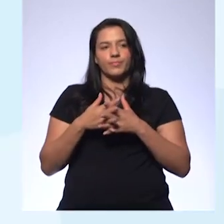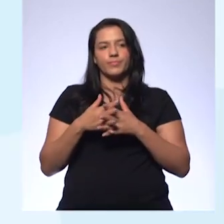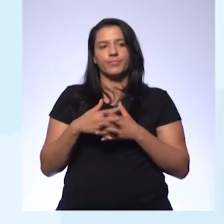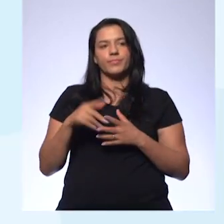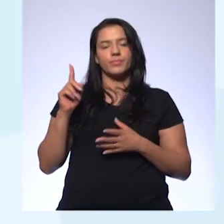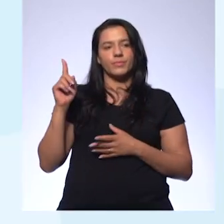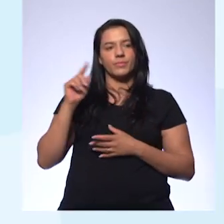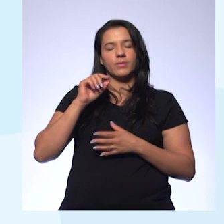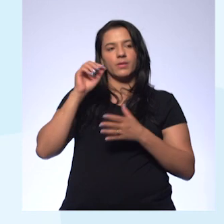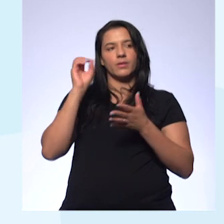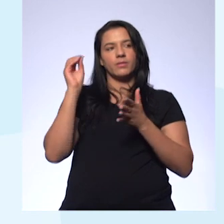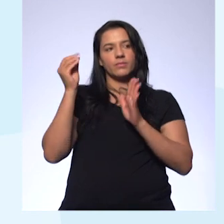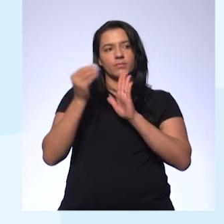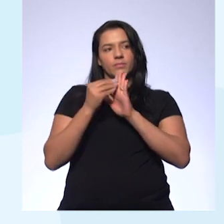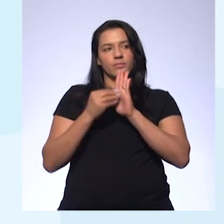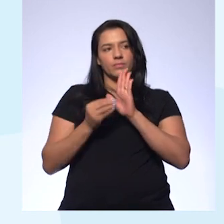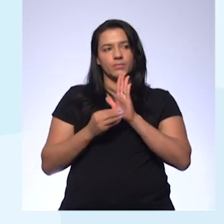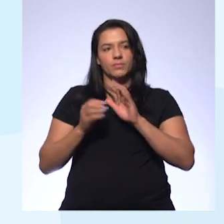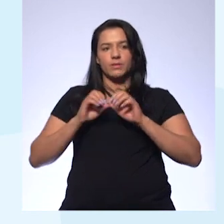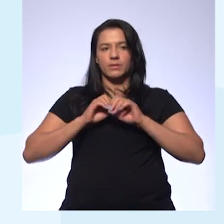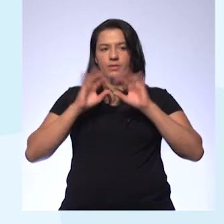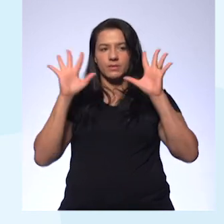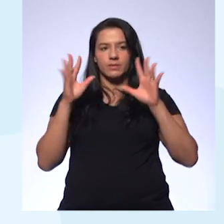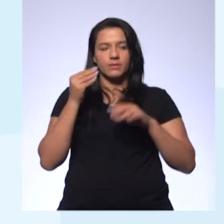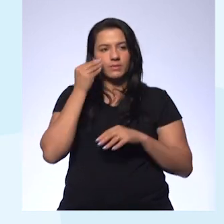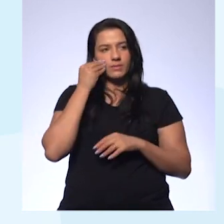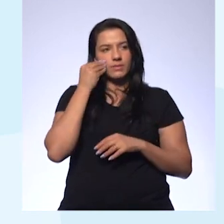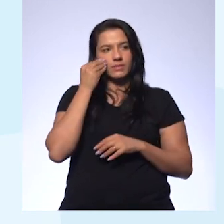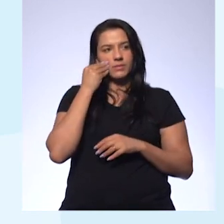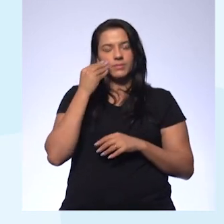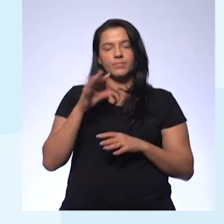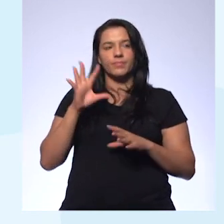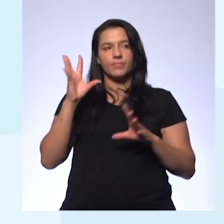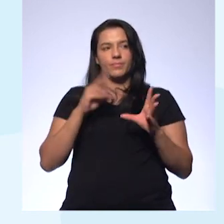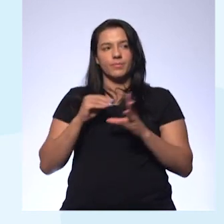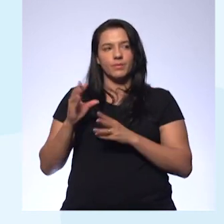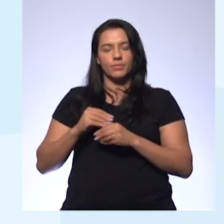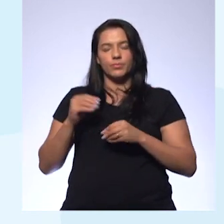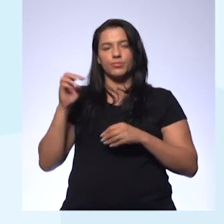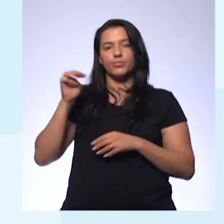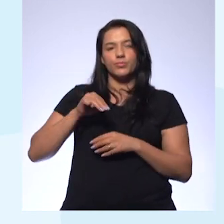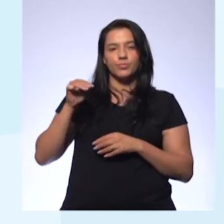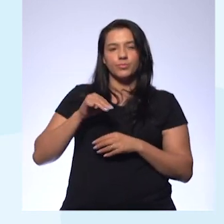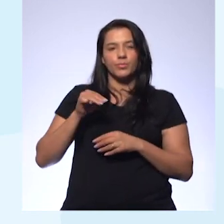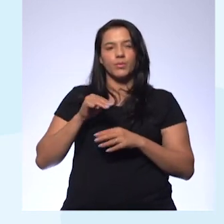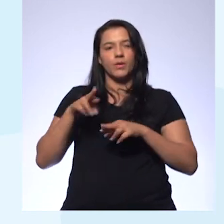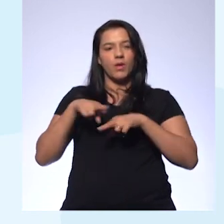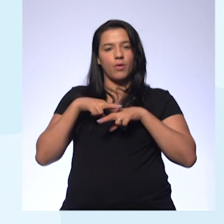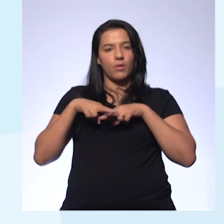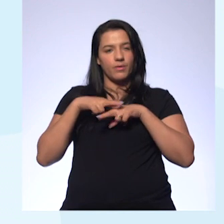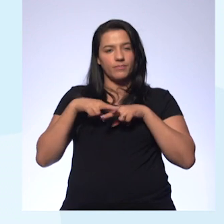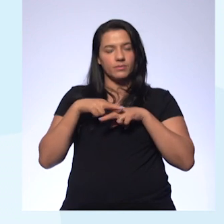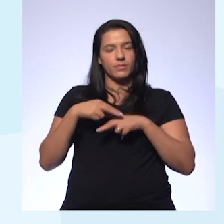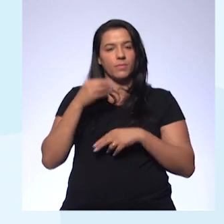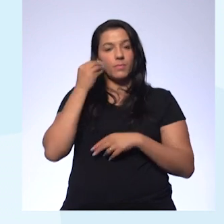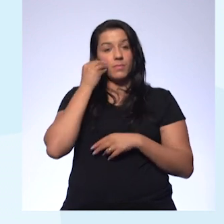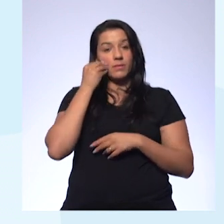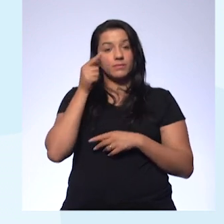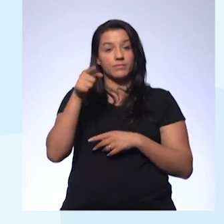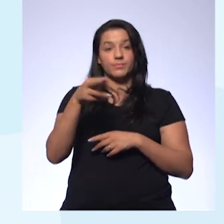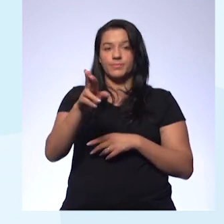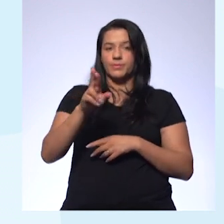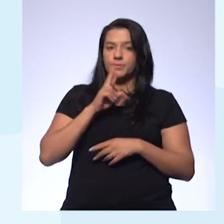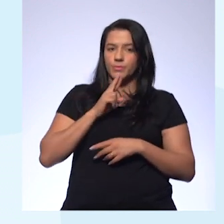a essa questão, para a gente poder clarear um pouco mais aqui. Então, a gente vai ter agora esses últimos minutinhos para a gente fazer um review dessa aula. Mas eu quero que